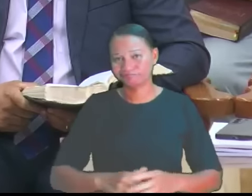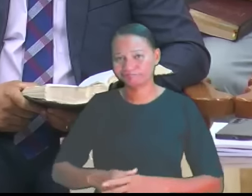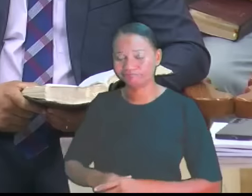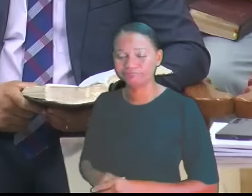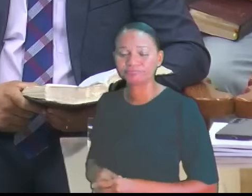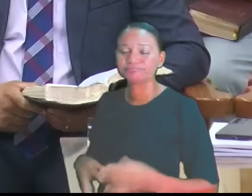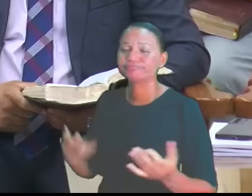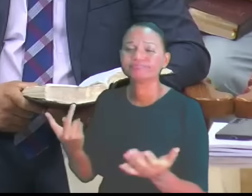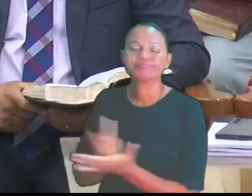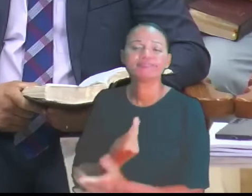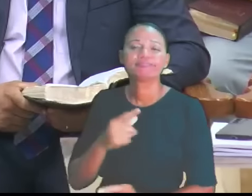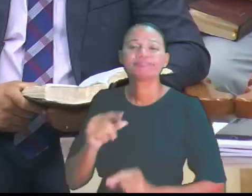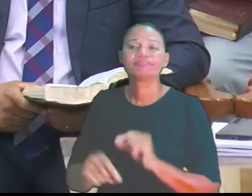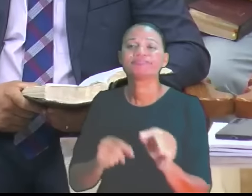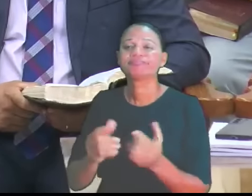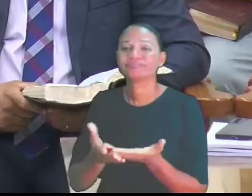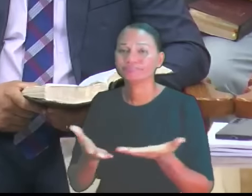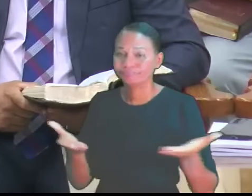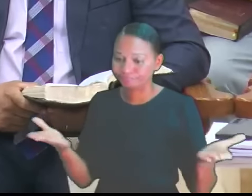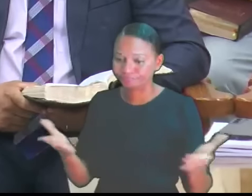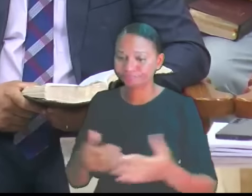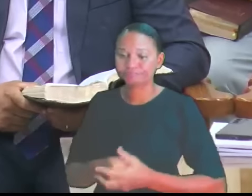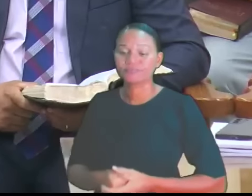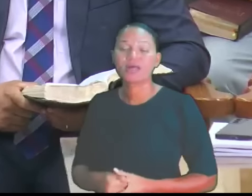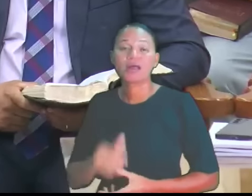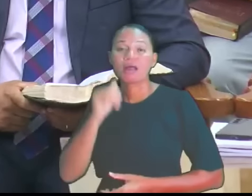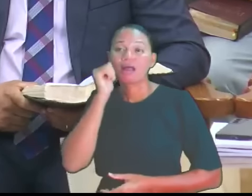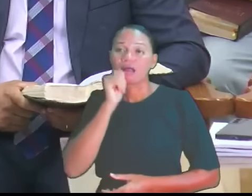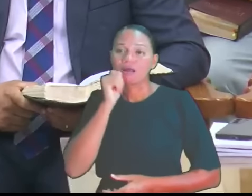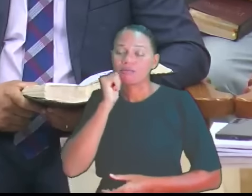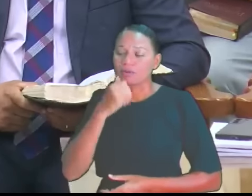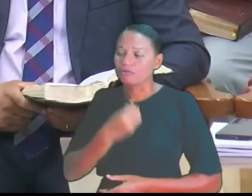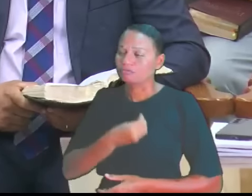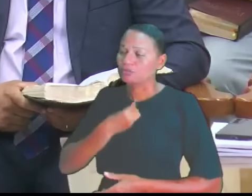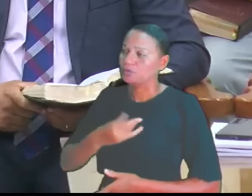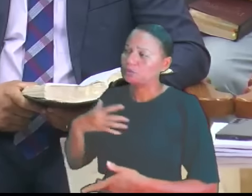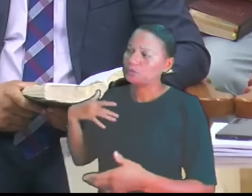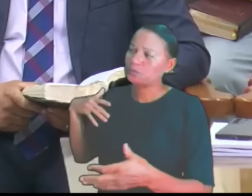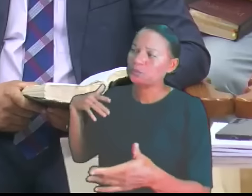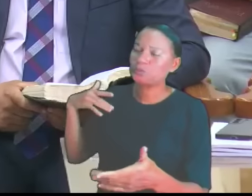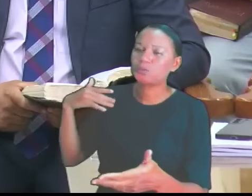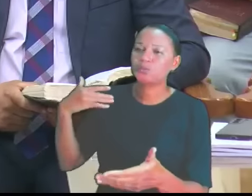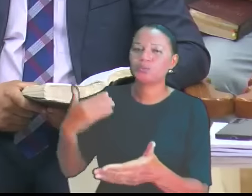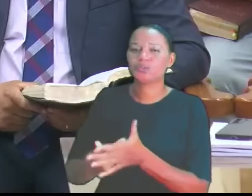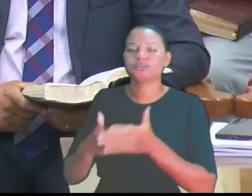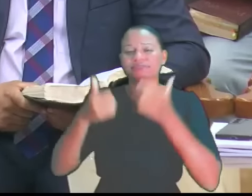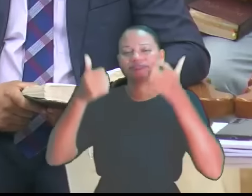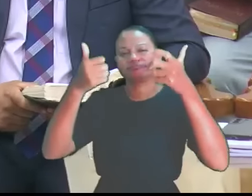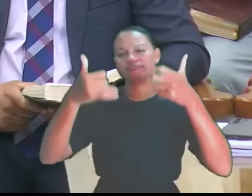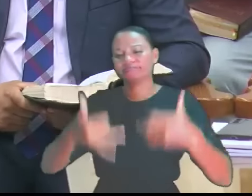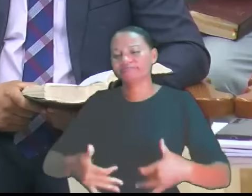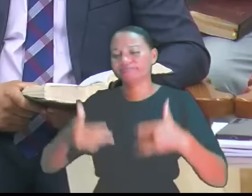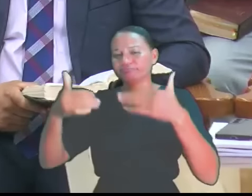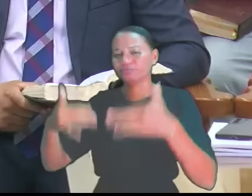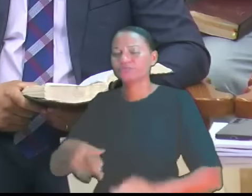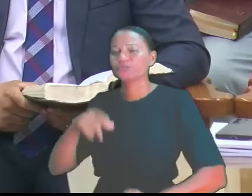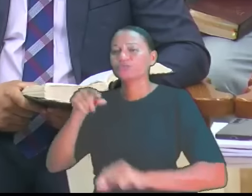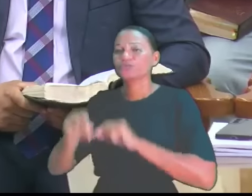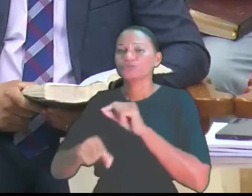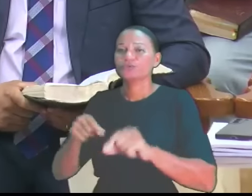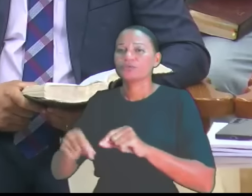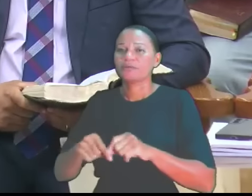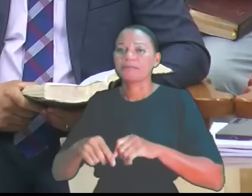O que, que acontece com essa mulher? Essa mulher passou a vida toda ouvindo dizer que Baal era o Deus